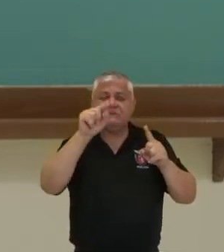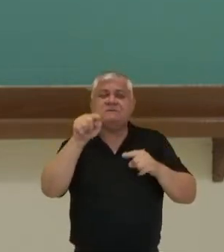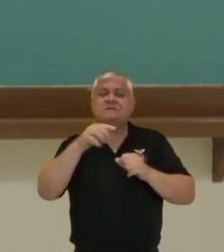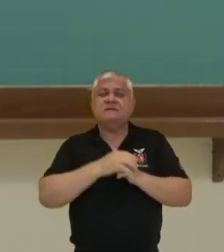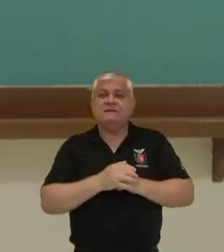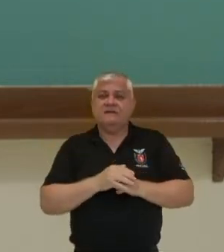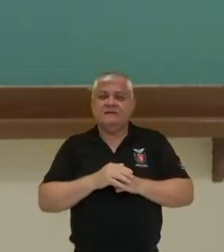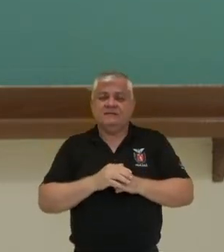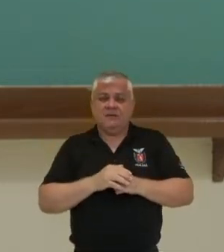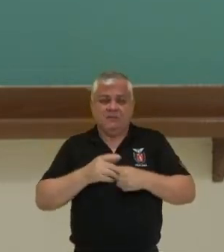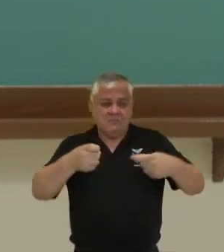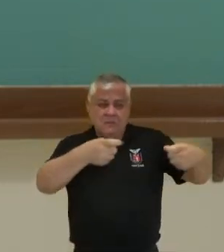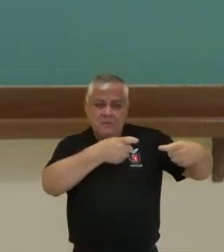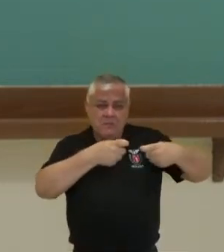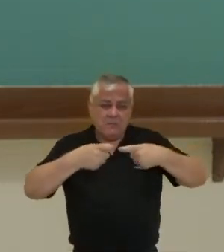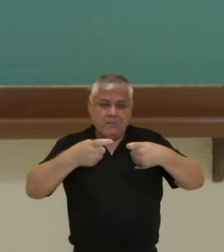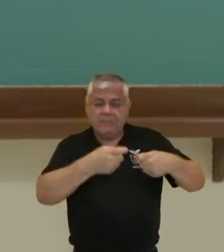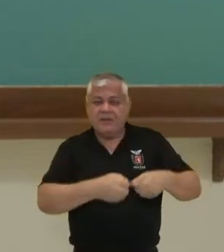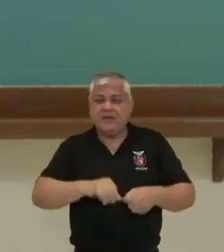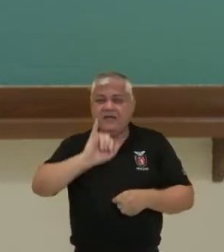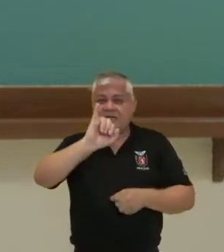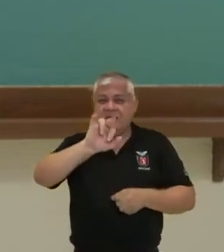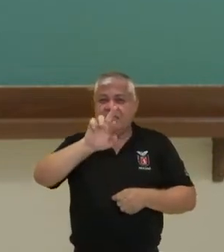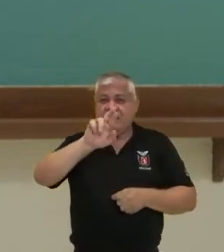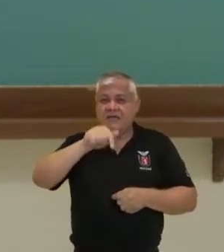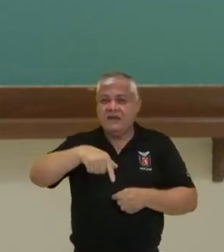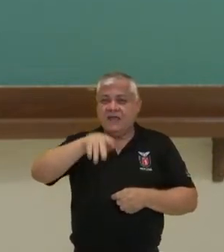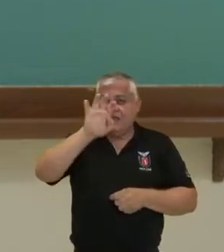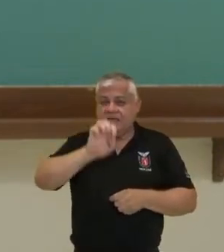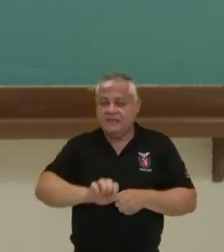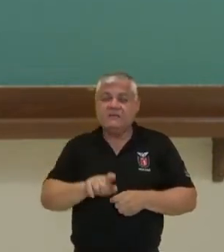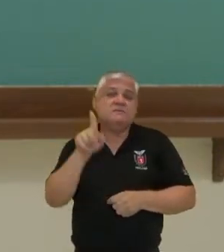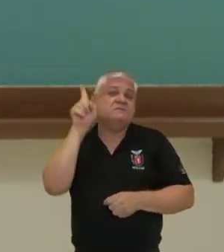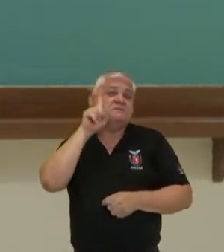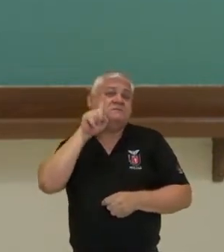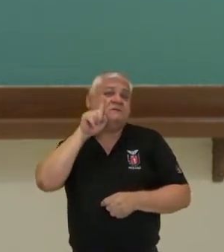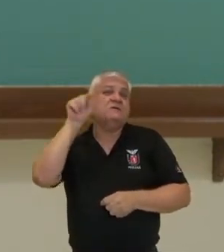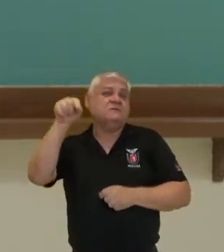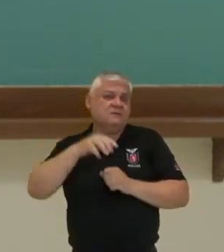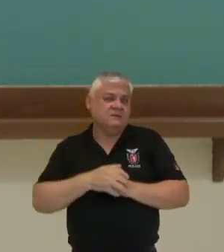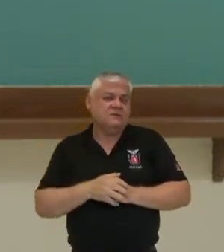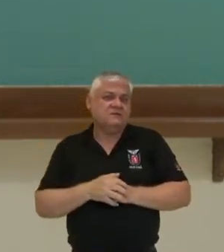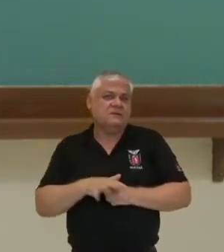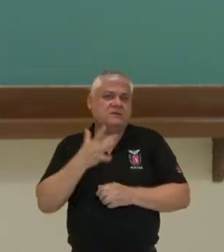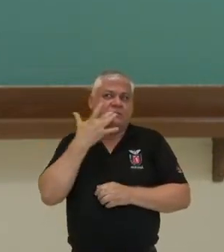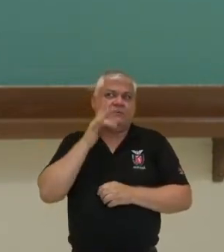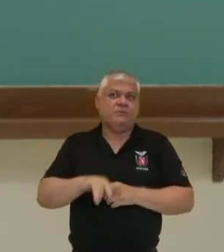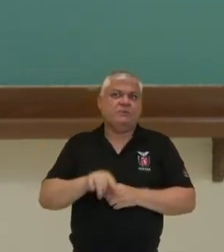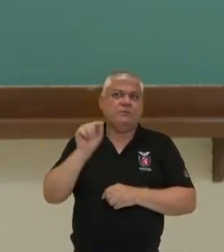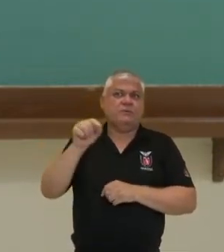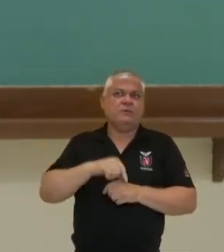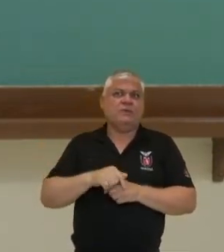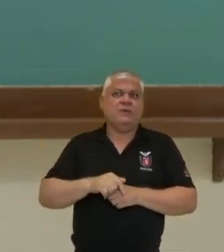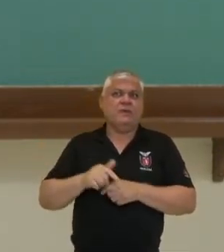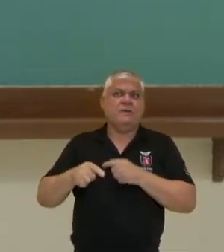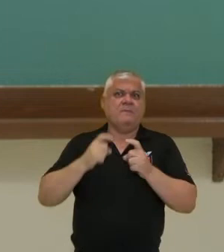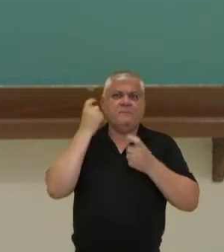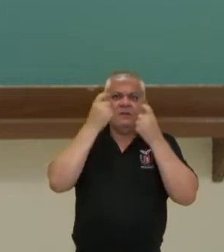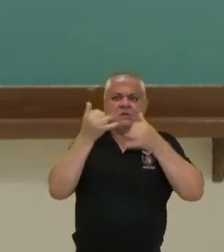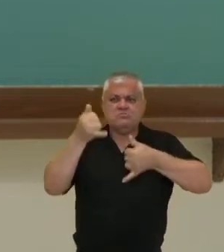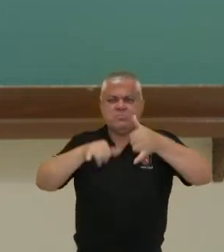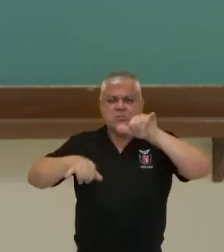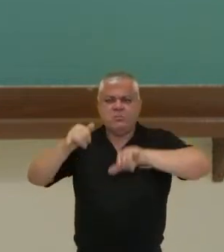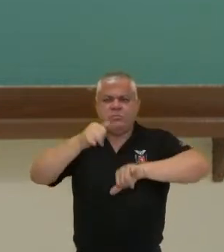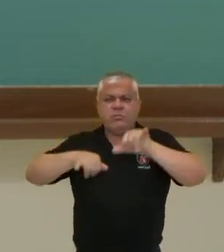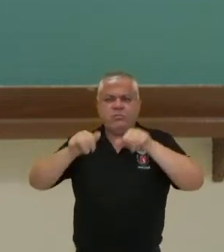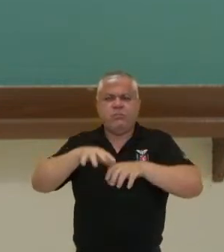caso da guerra do Iraque a principal justificativa é que os Estados Unidos teme Eu uso de armas químicas por parte